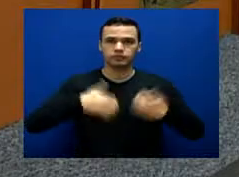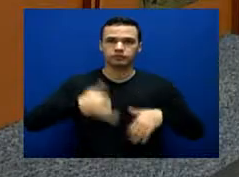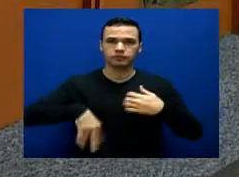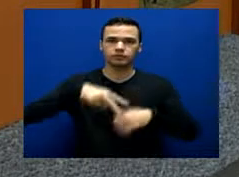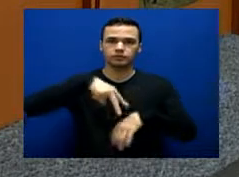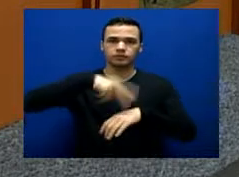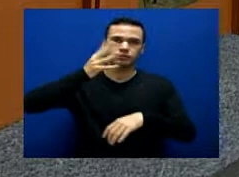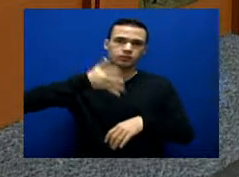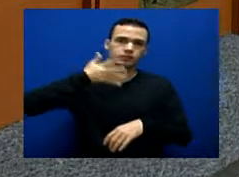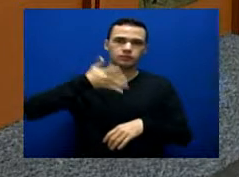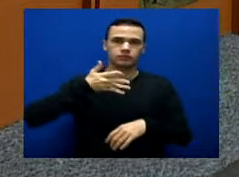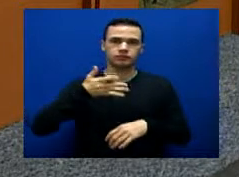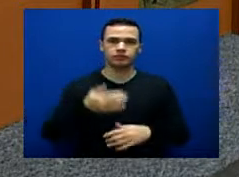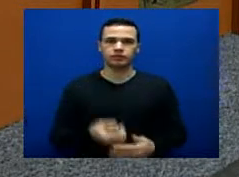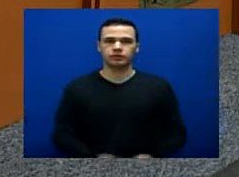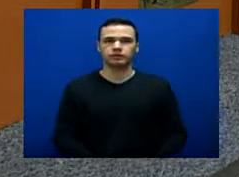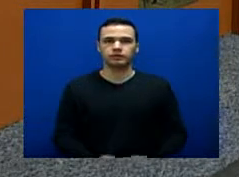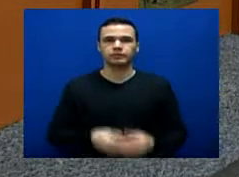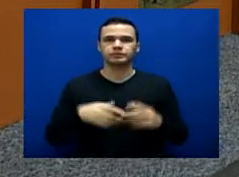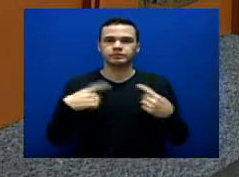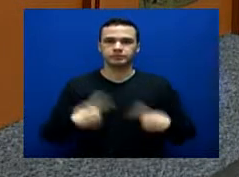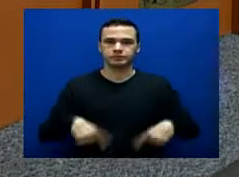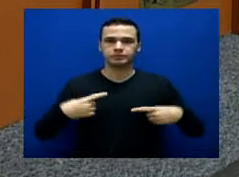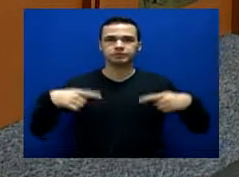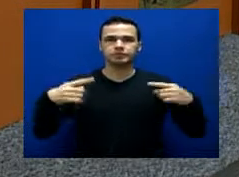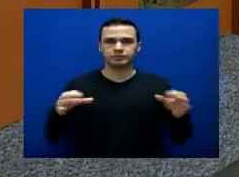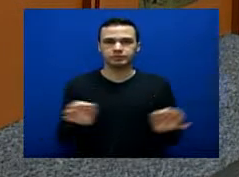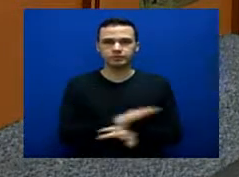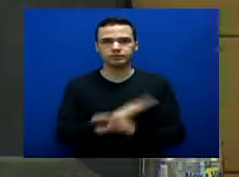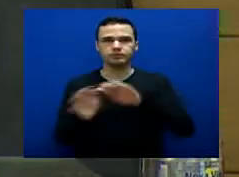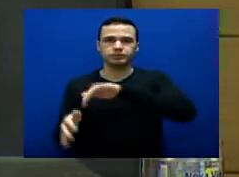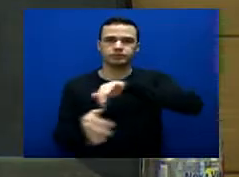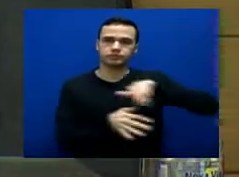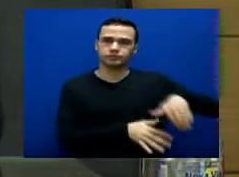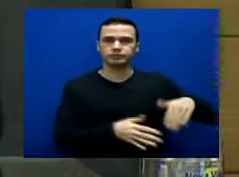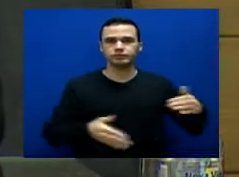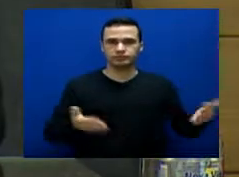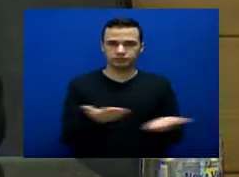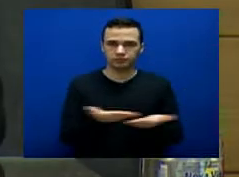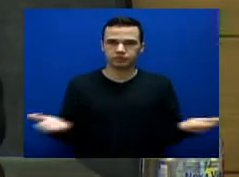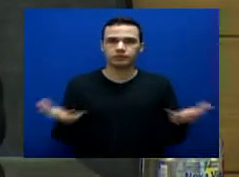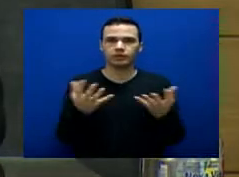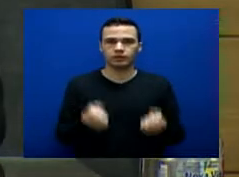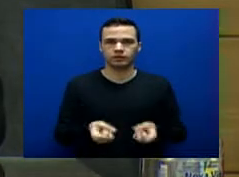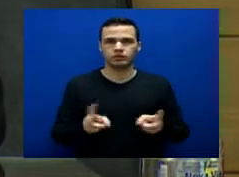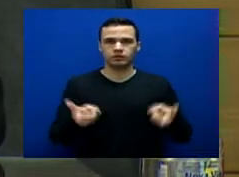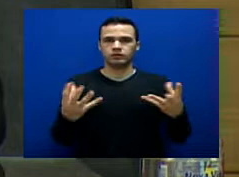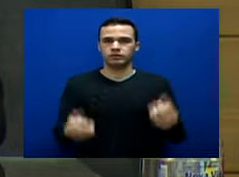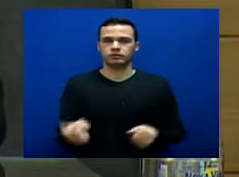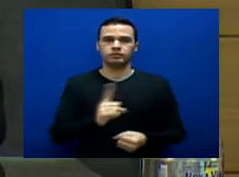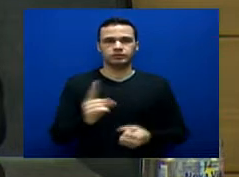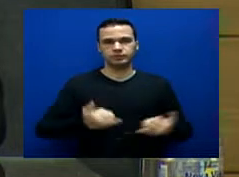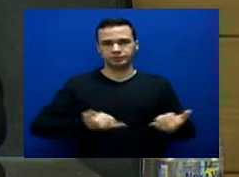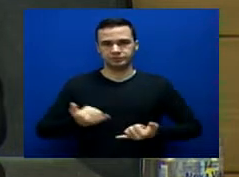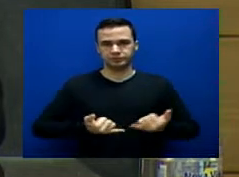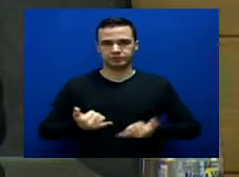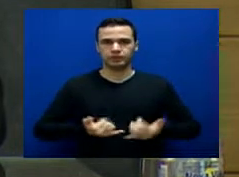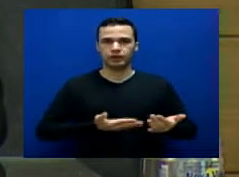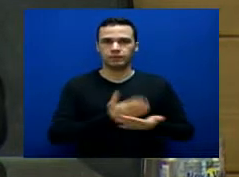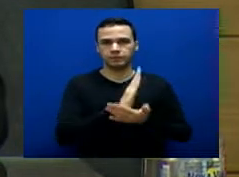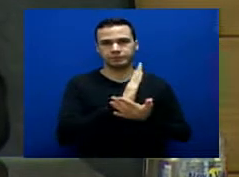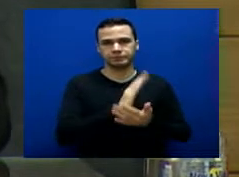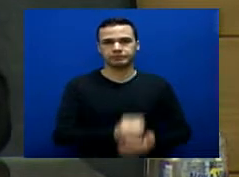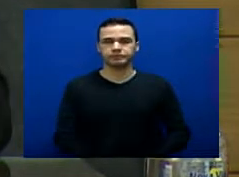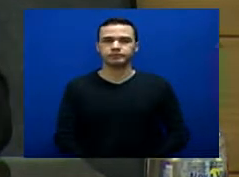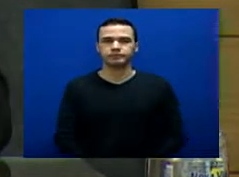Pastor? Em discussão, encerrada a discussão, os vereadores e vereadoras que concordam permaneçam como estão.